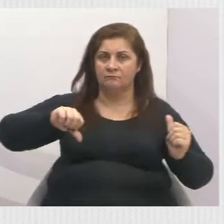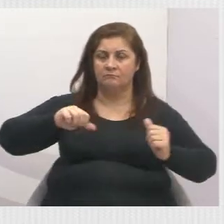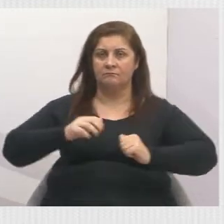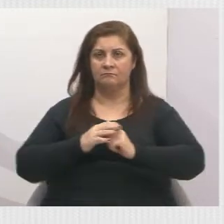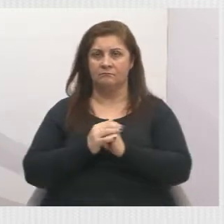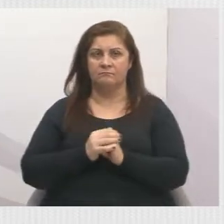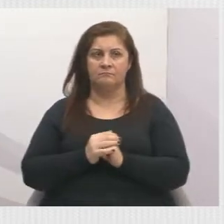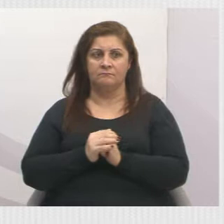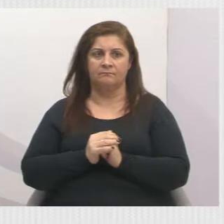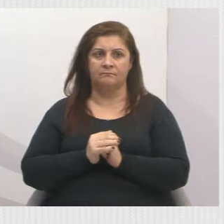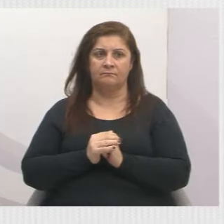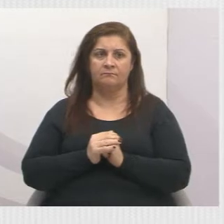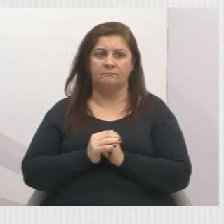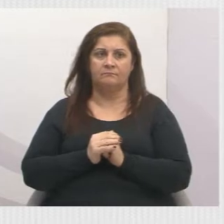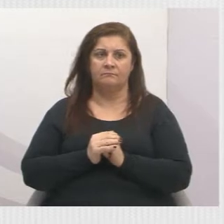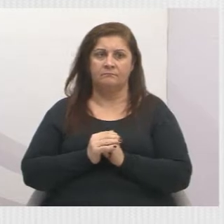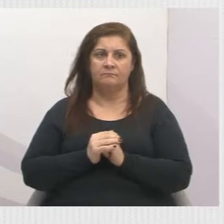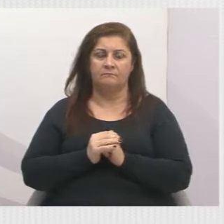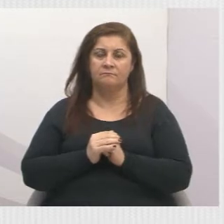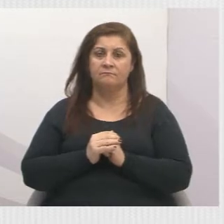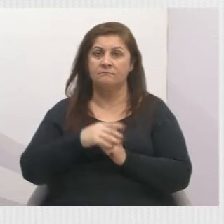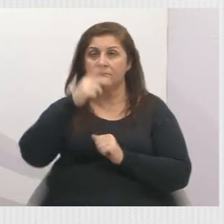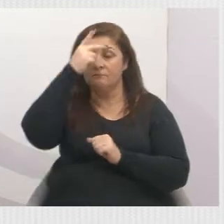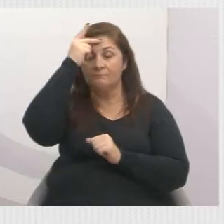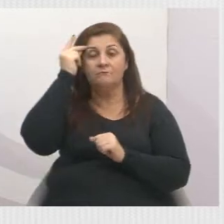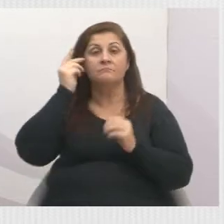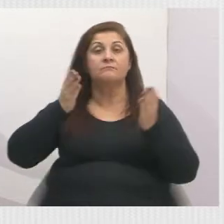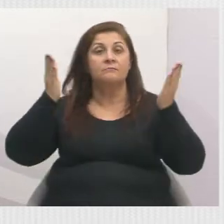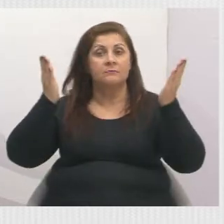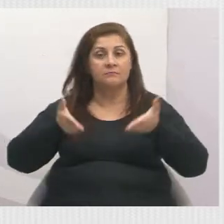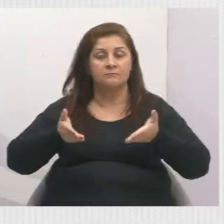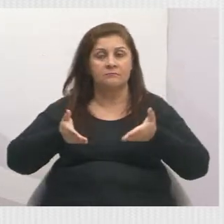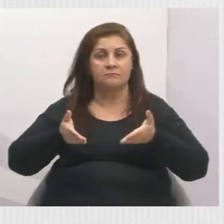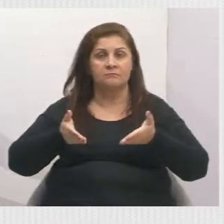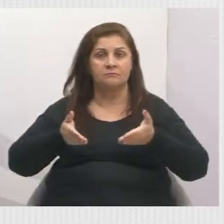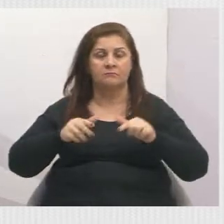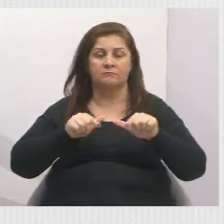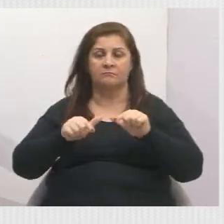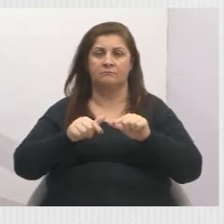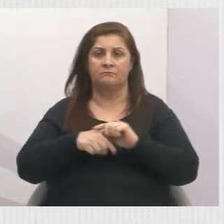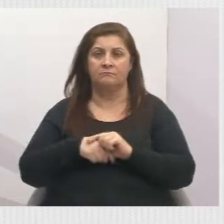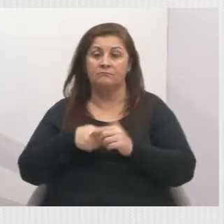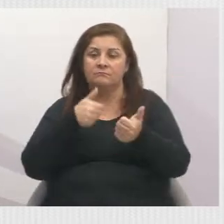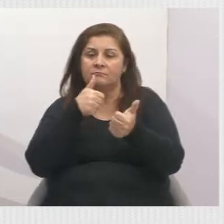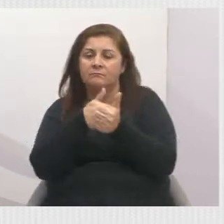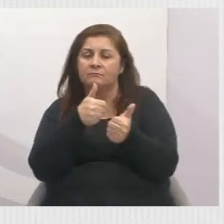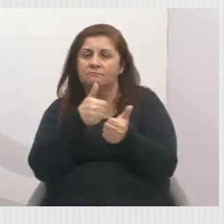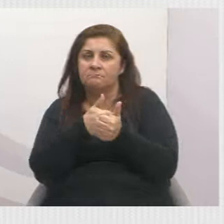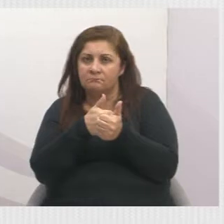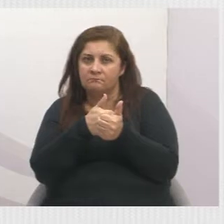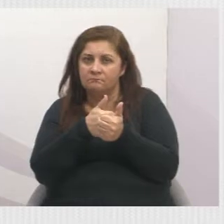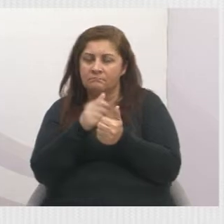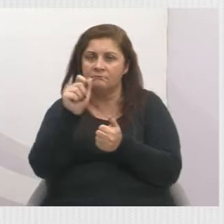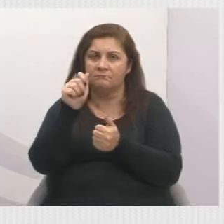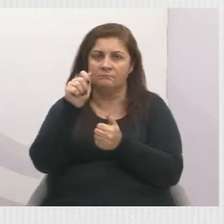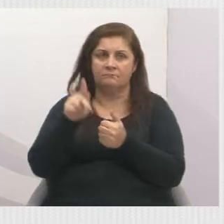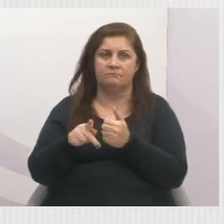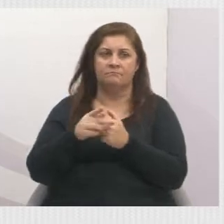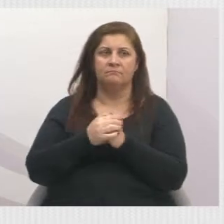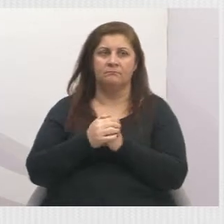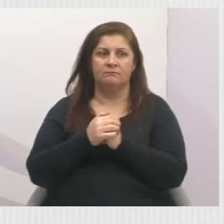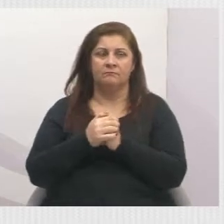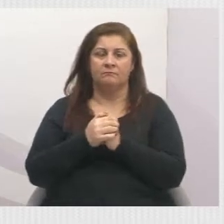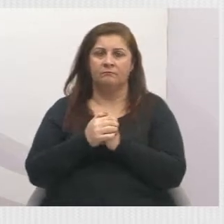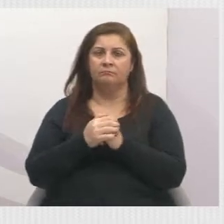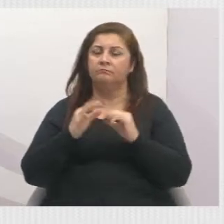que incidirão sobre os atuais servidores, que ainda não estão aposentados, mas está faltando pouco tempo. Então,